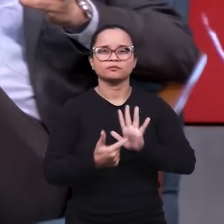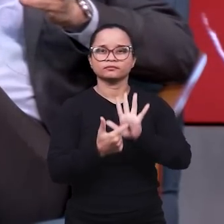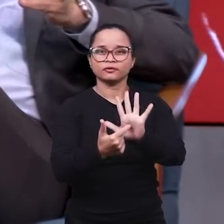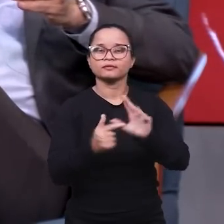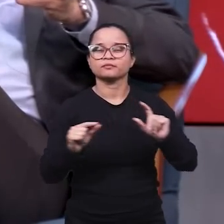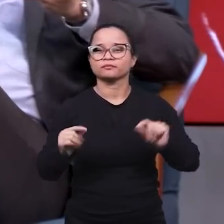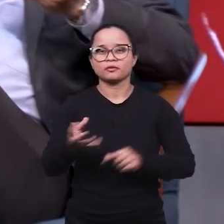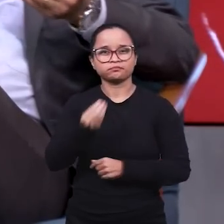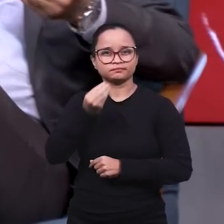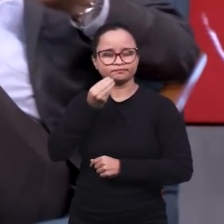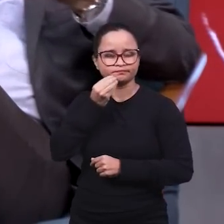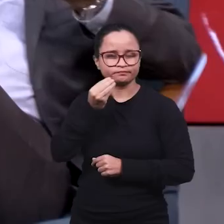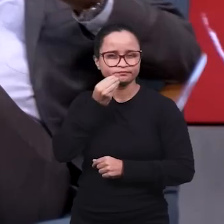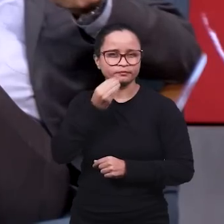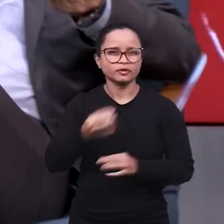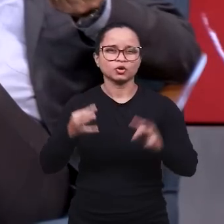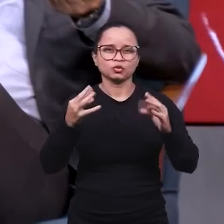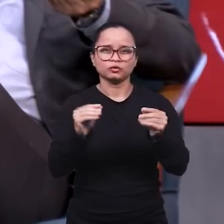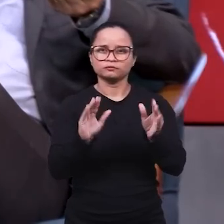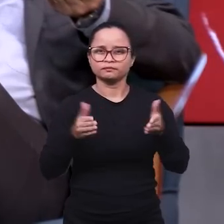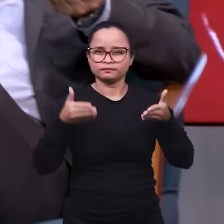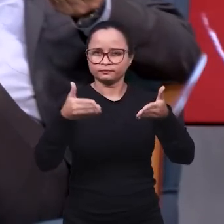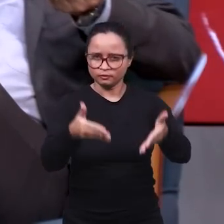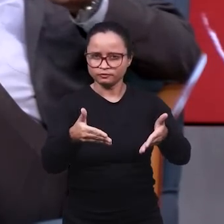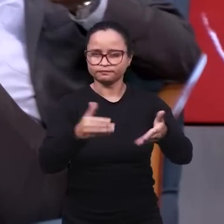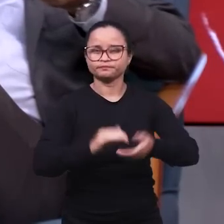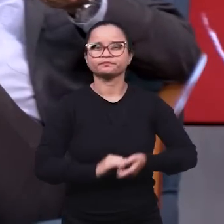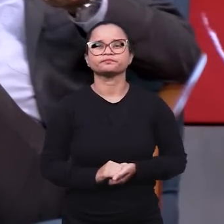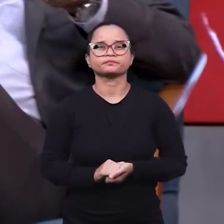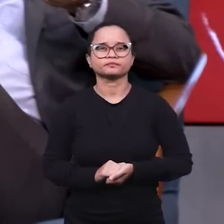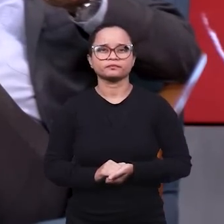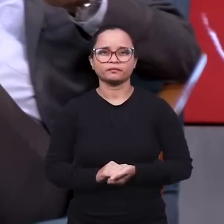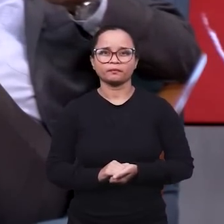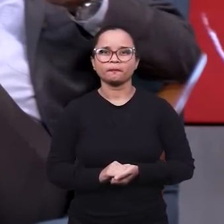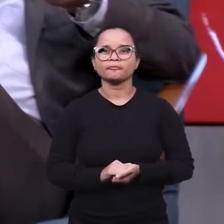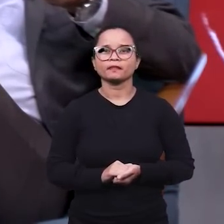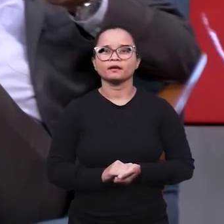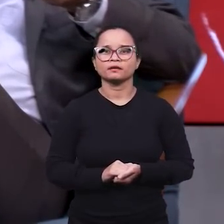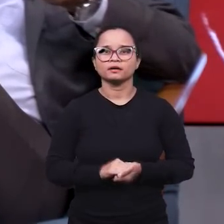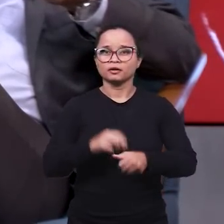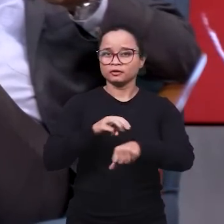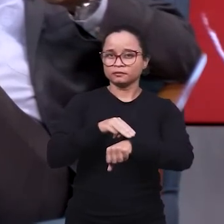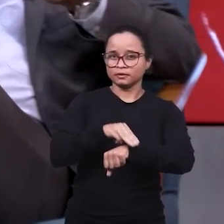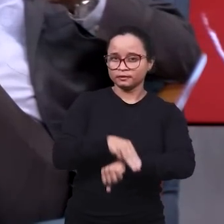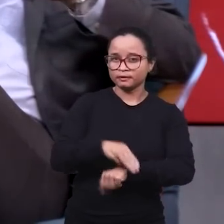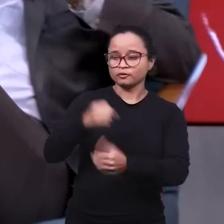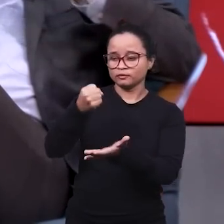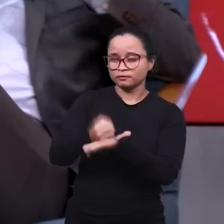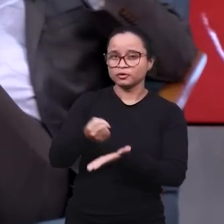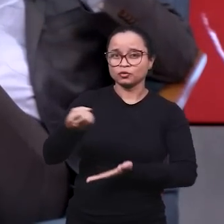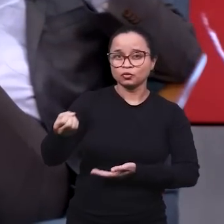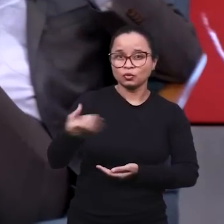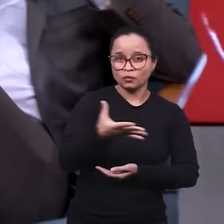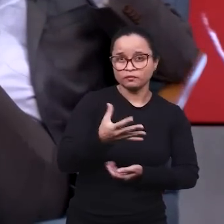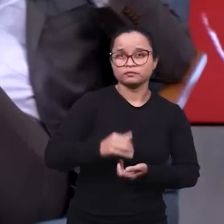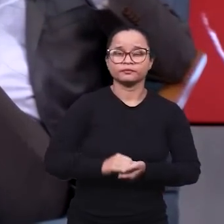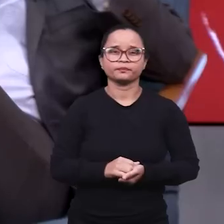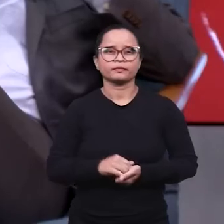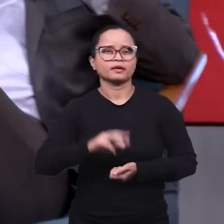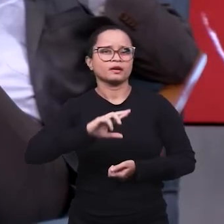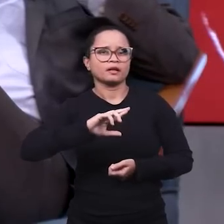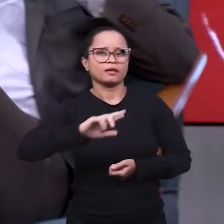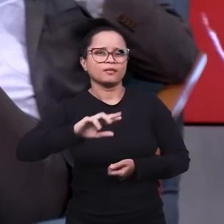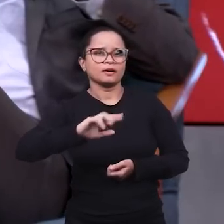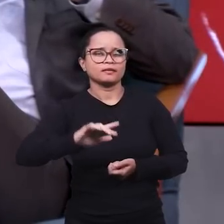oportunidade que toda a ênfase do ministério no Novo Testamento não era